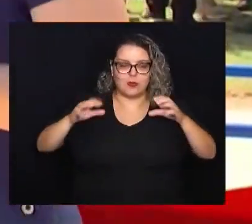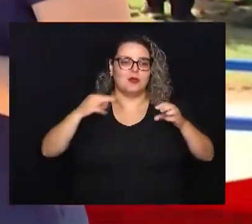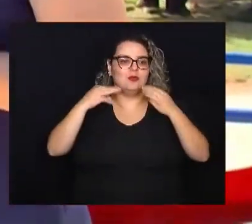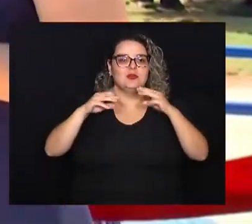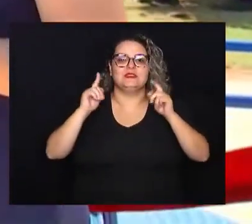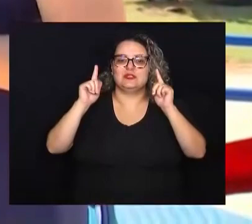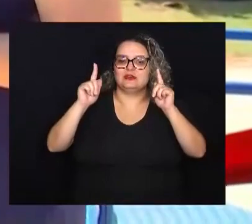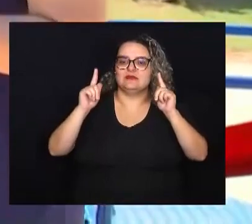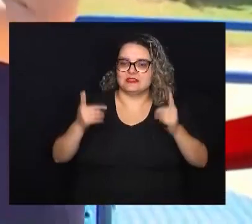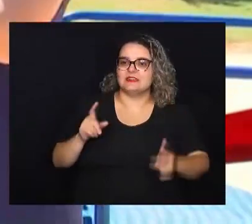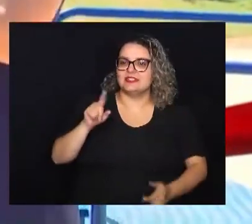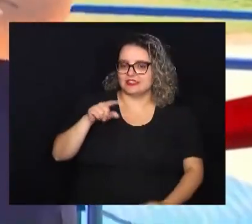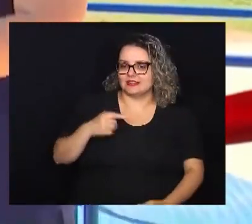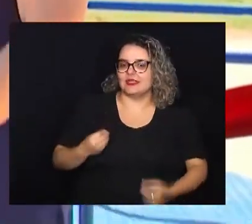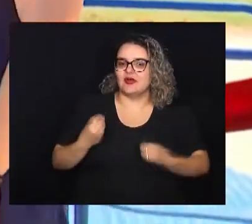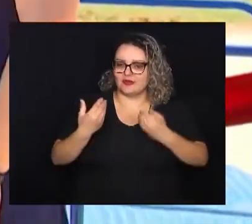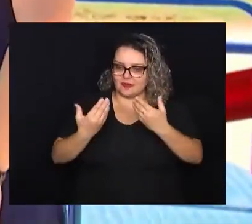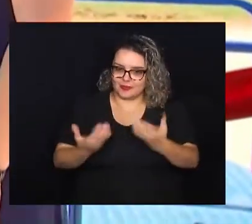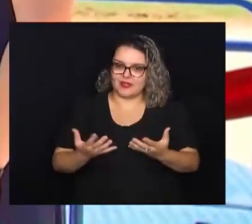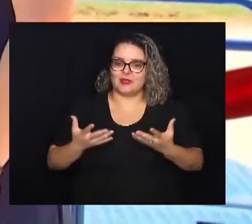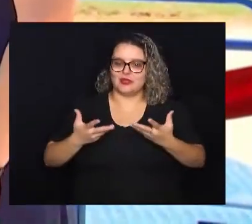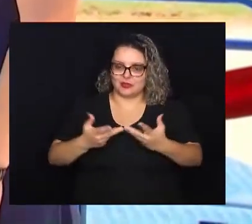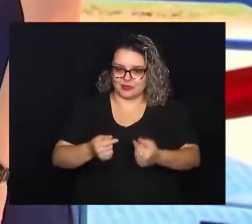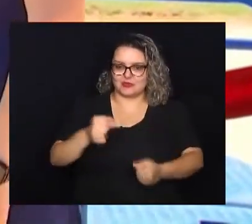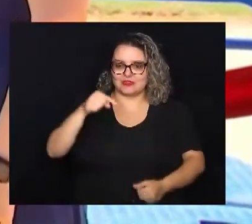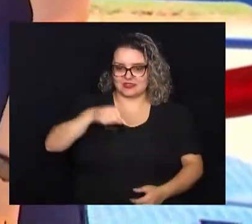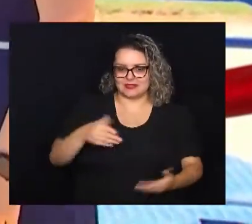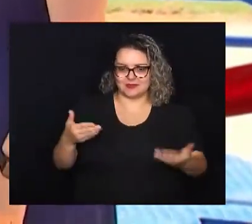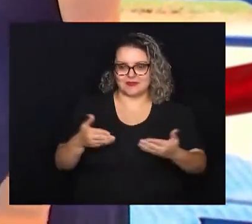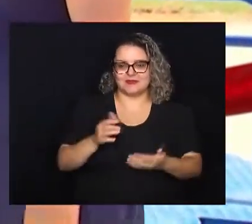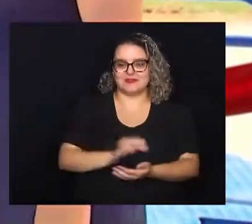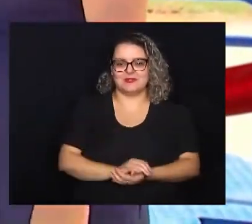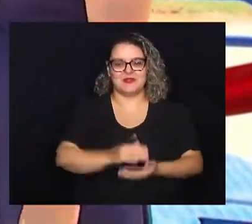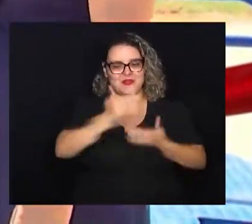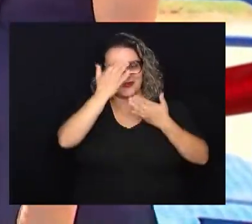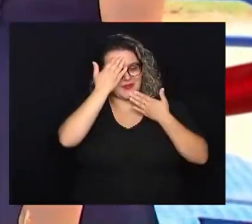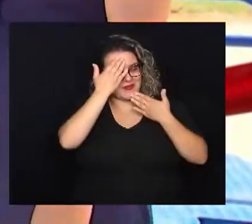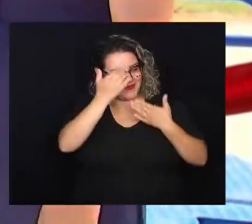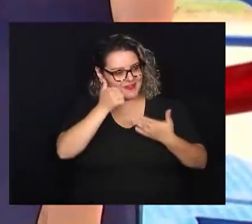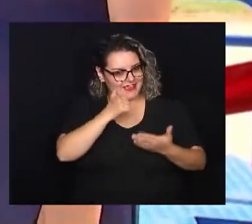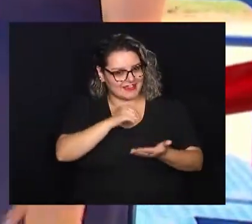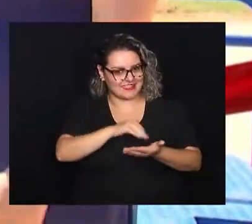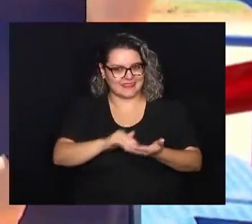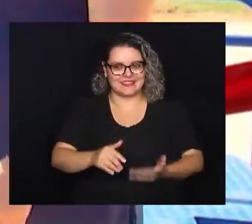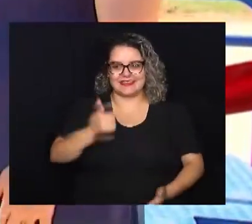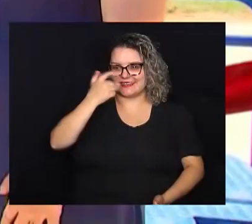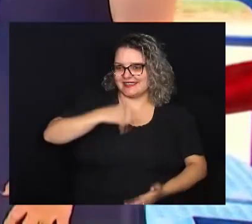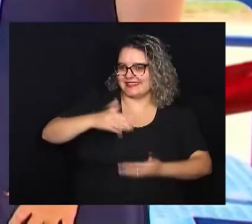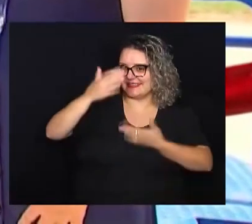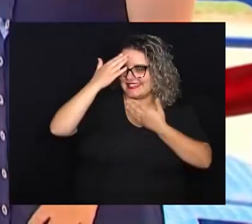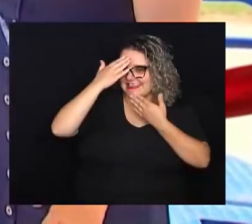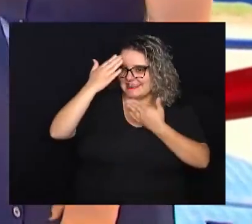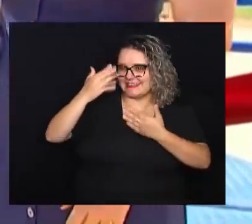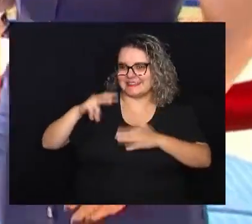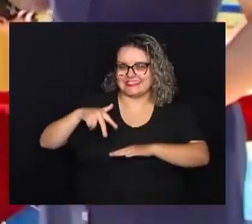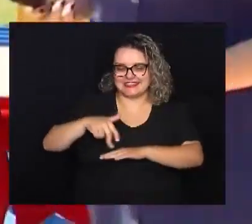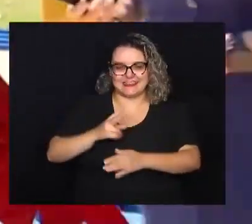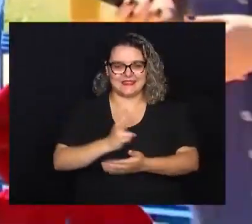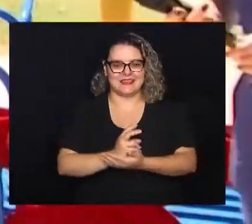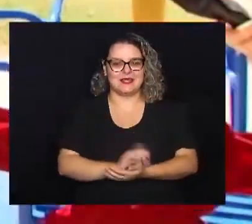diversão e é isso que a gente vai proporcionar todos que aqui estão hoje muito obrigada secretária Eu que agradeço sempre à